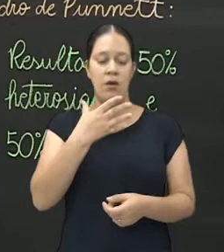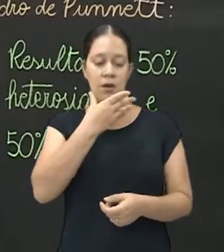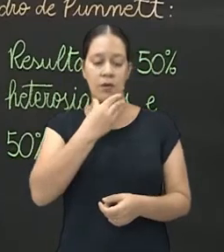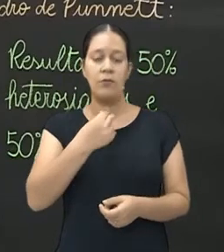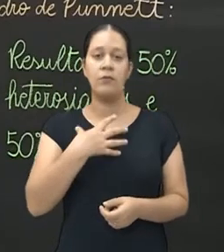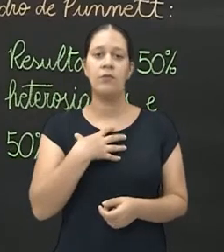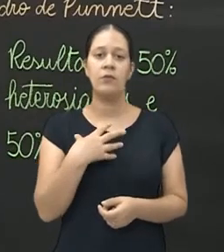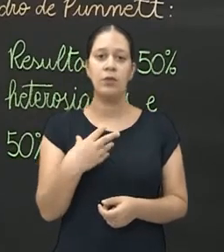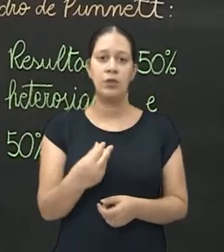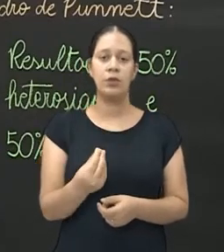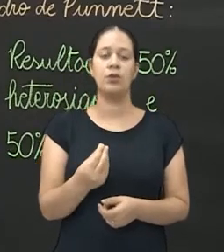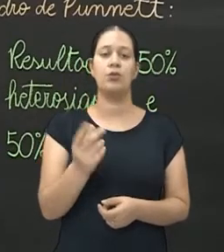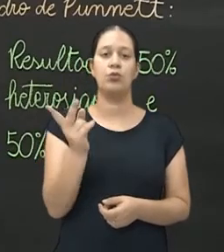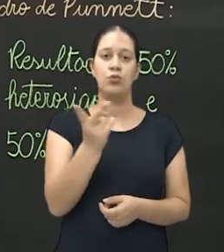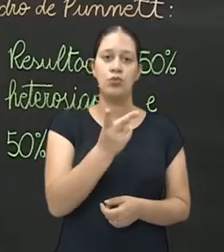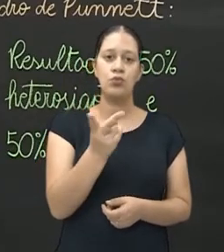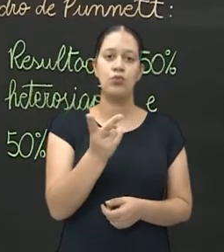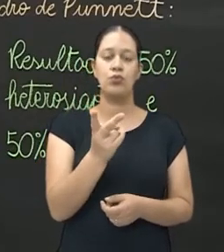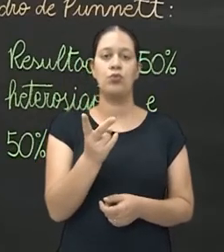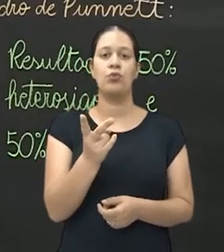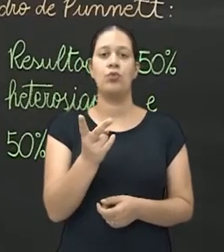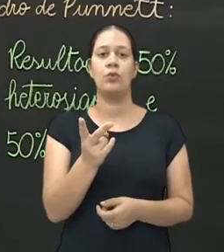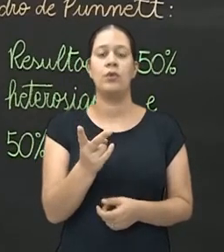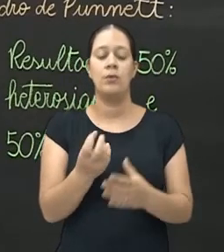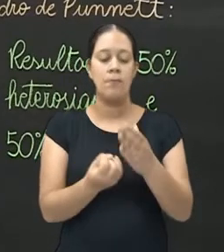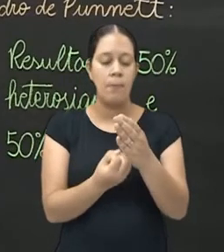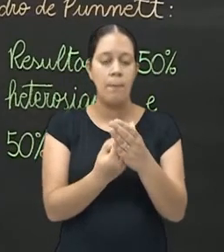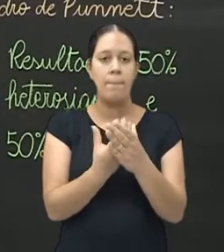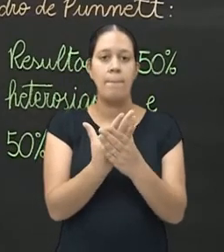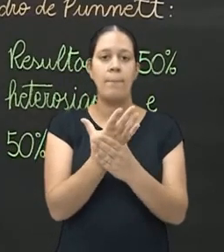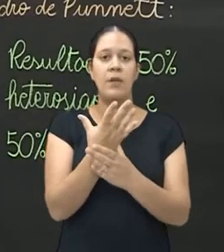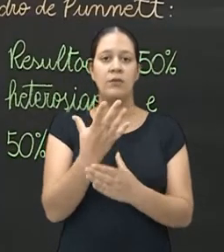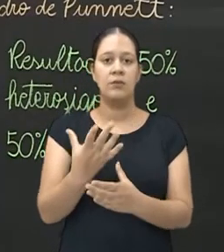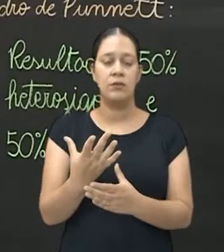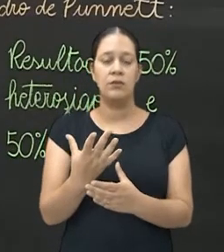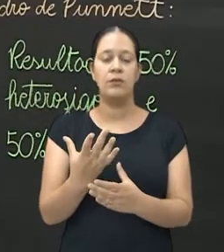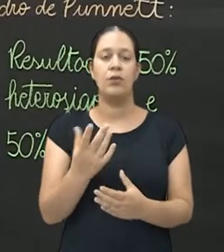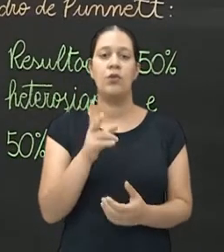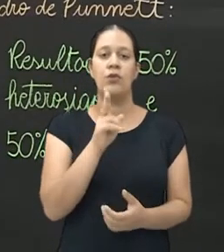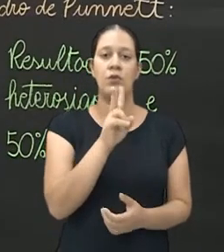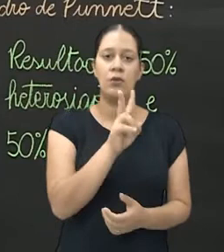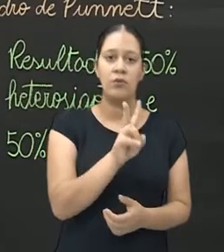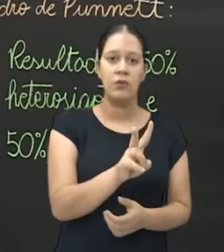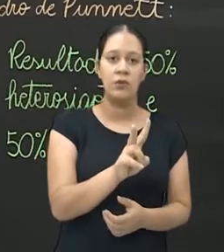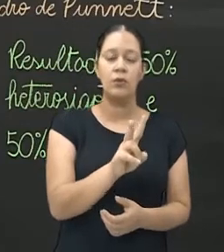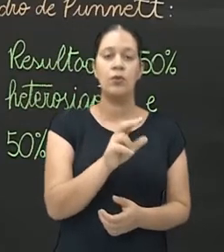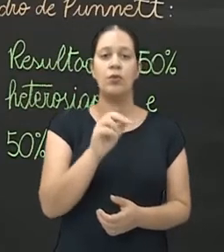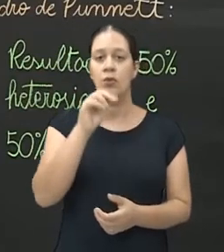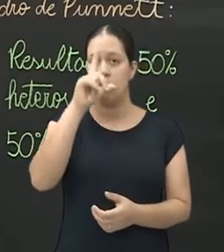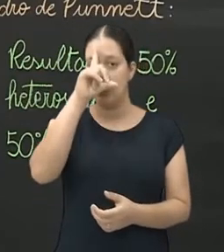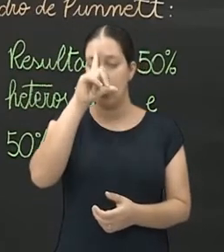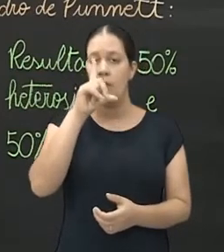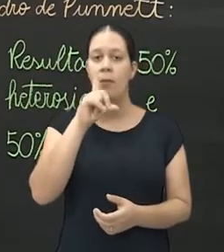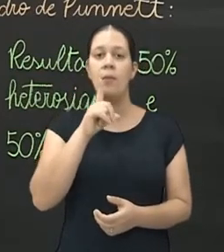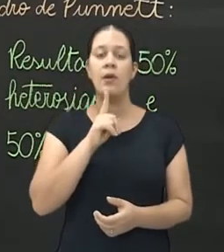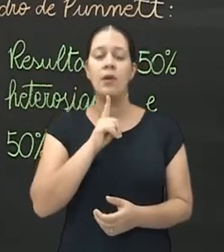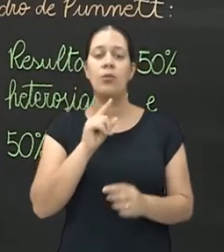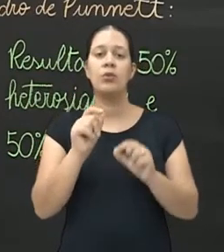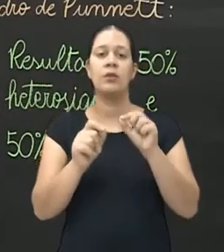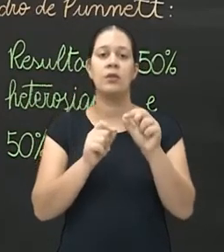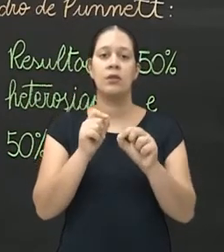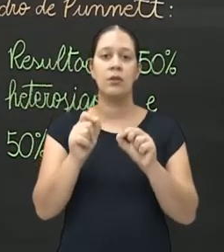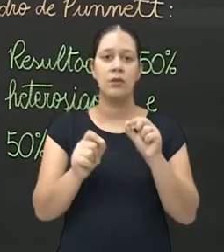desse casal? Casal de plantas. Um Vzão veio aqui, do amarelo, e esse Vzinho veio de